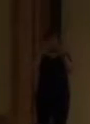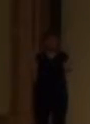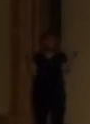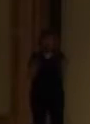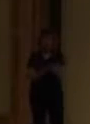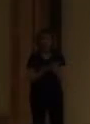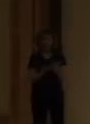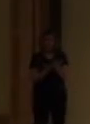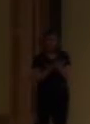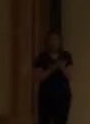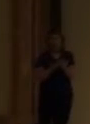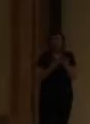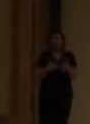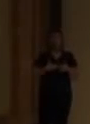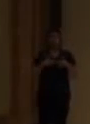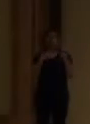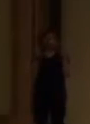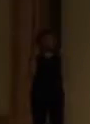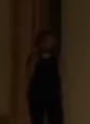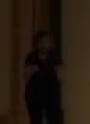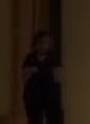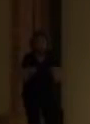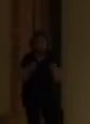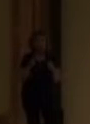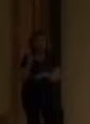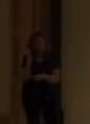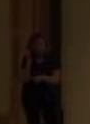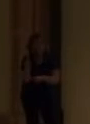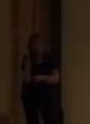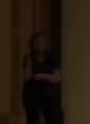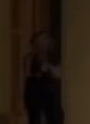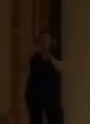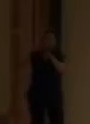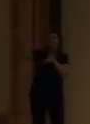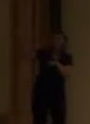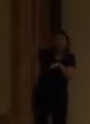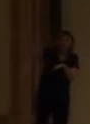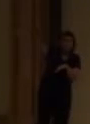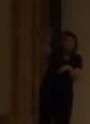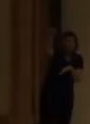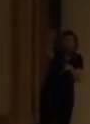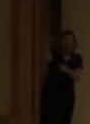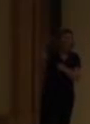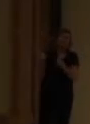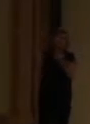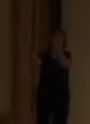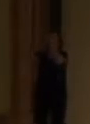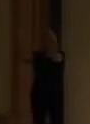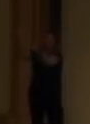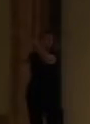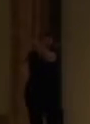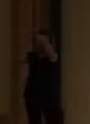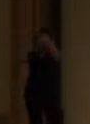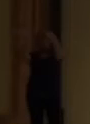maneira. É uma luta constante pela vida, não é? Pela sobrevivência. Há alguém que nos está constantemente a